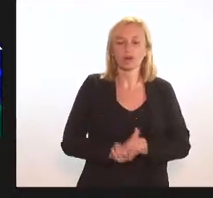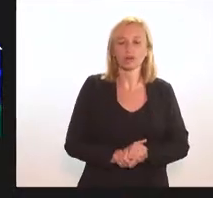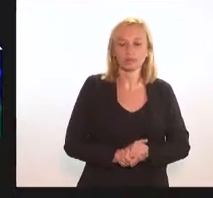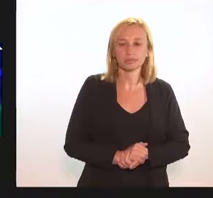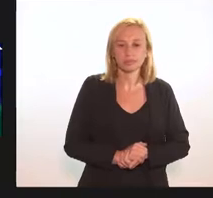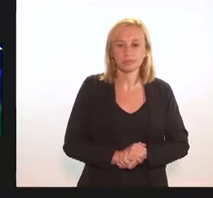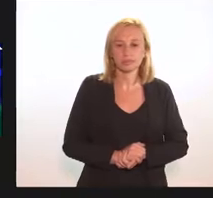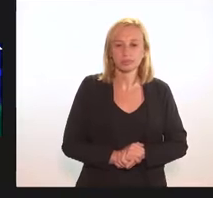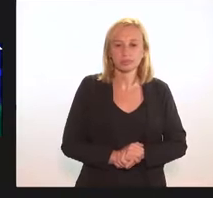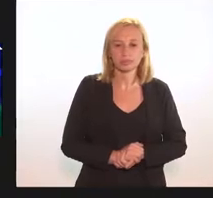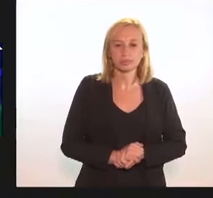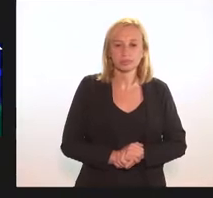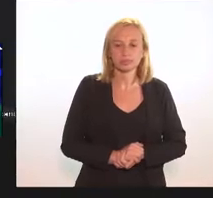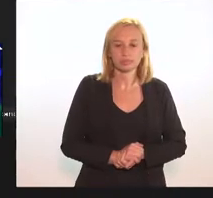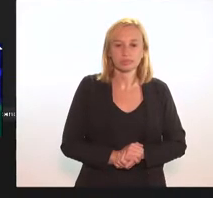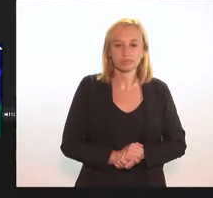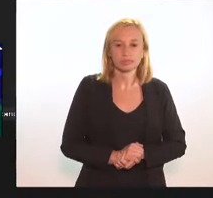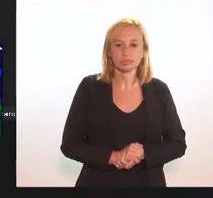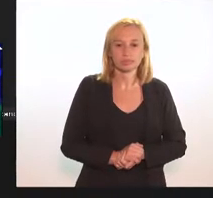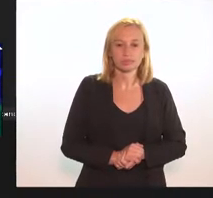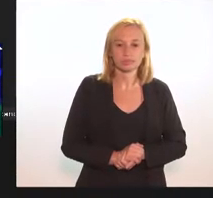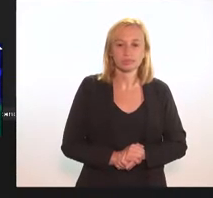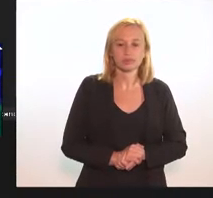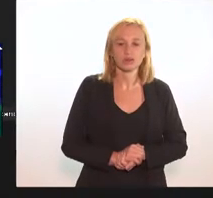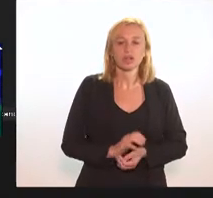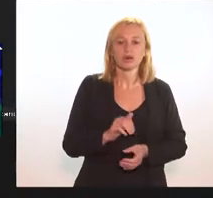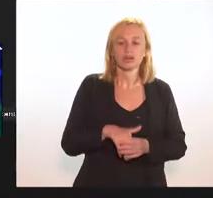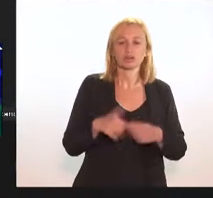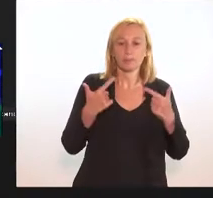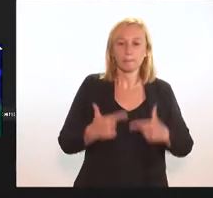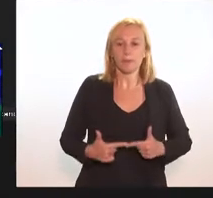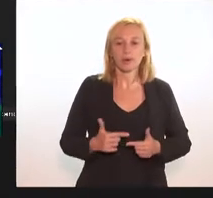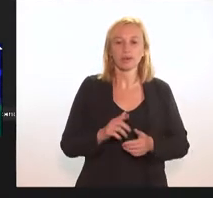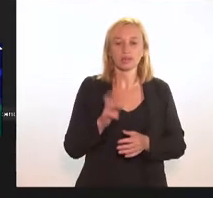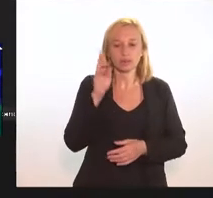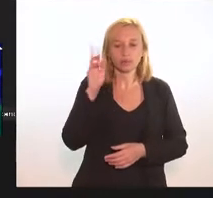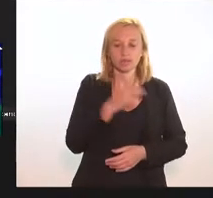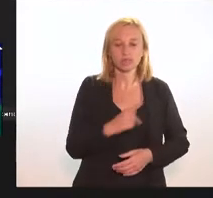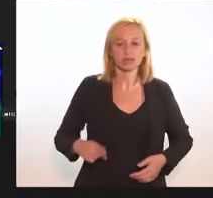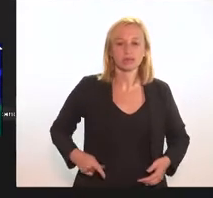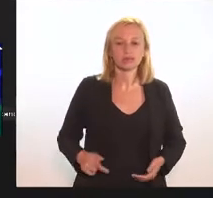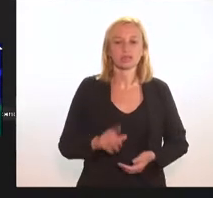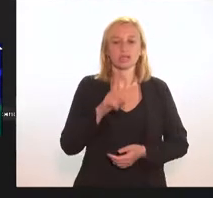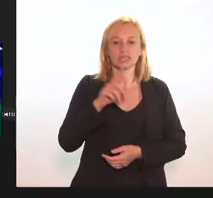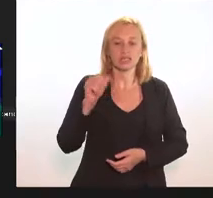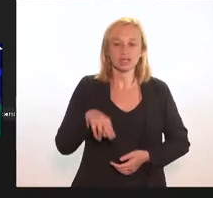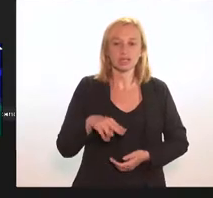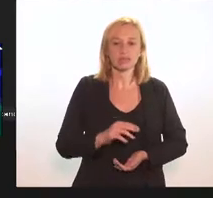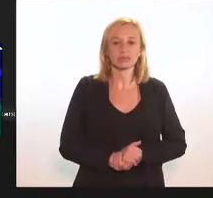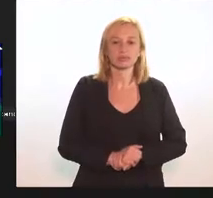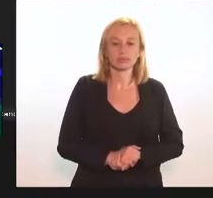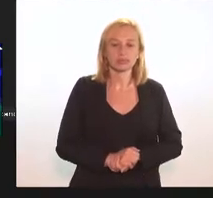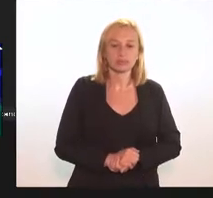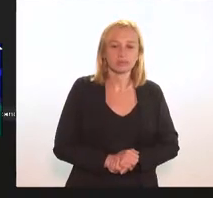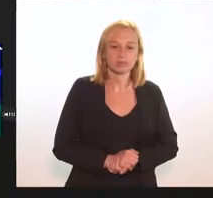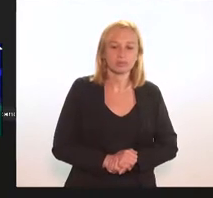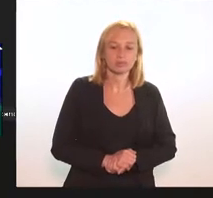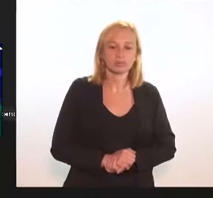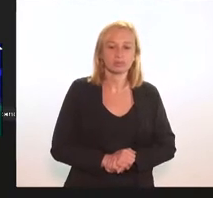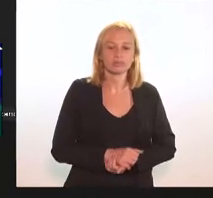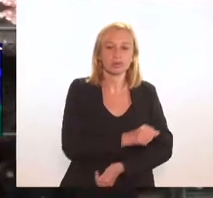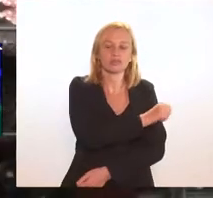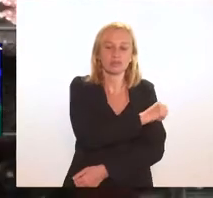abster. Abstenção. Abstenção, presidente. Zeidan. Zeidan, abstenção. Abstenção, aí,